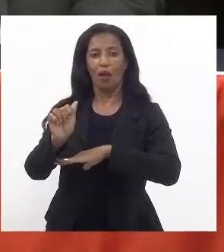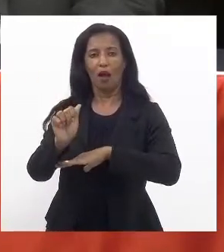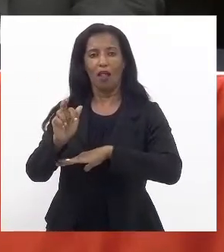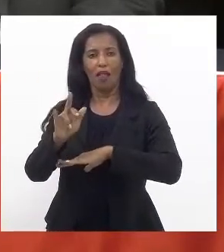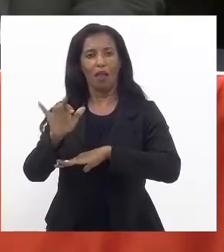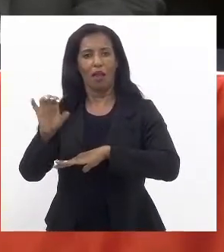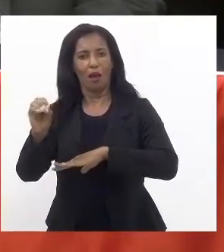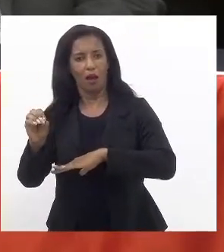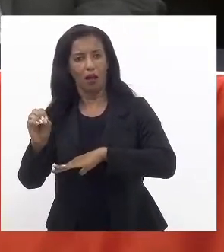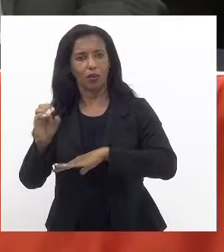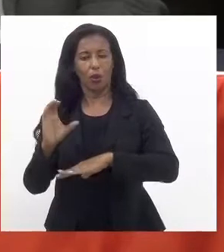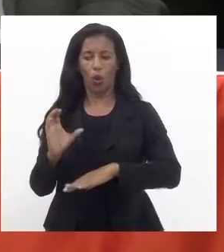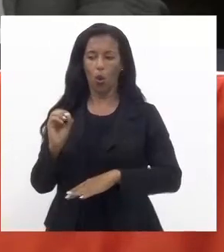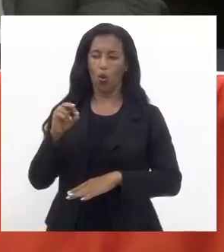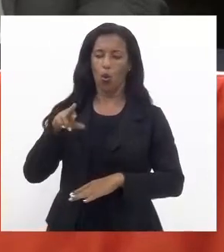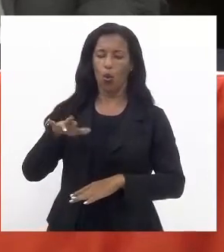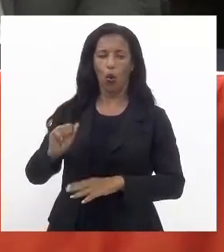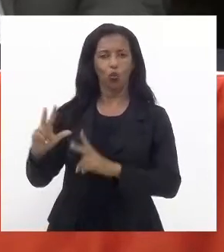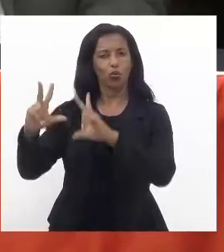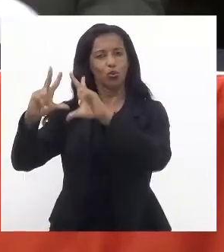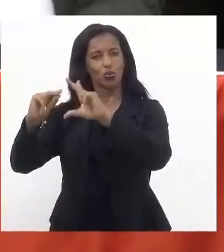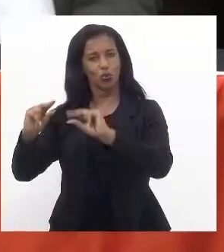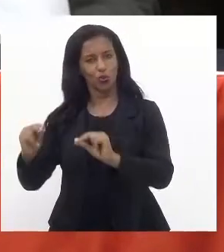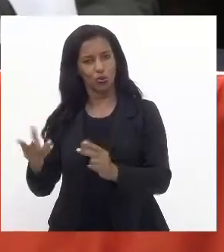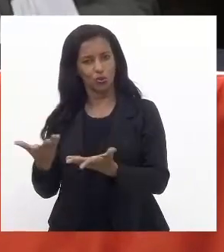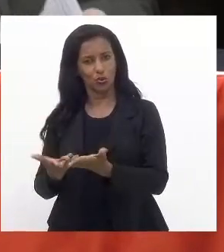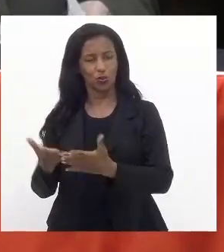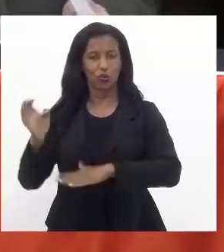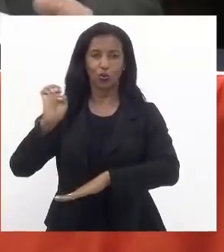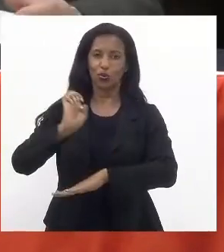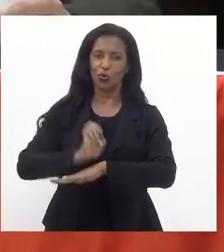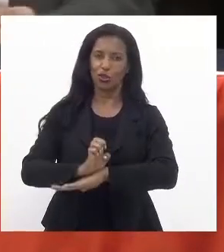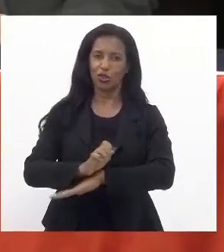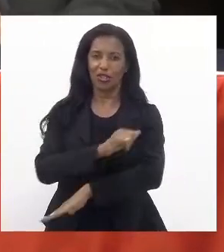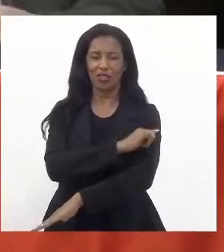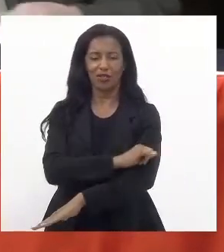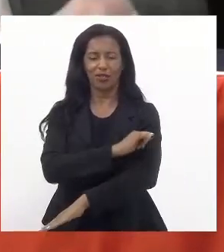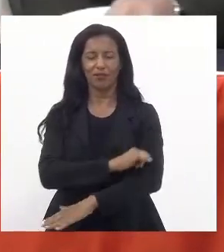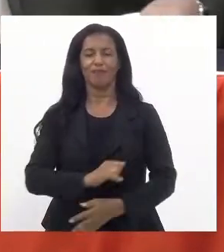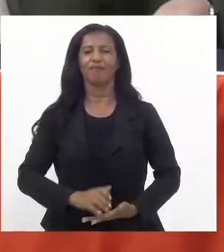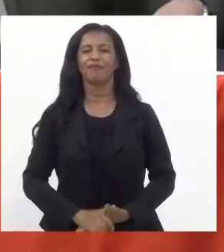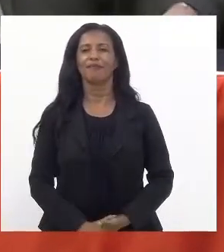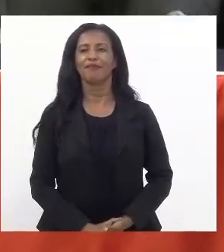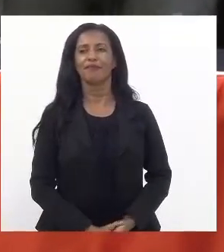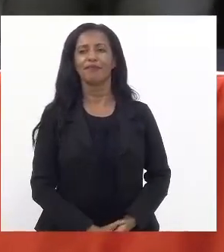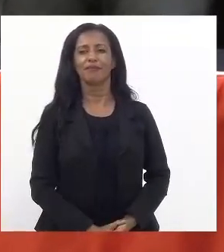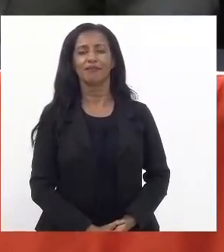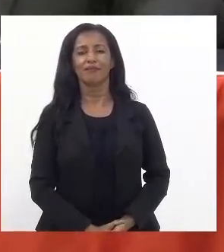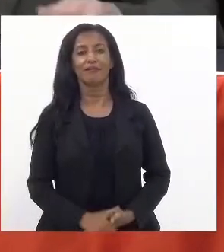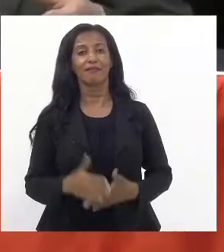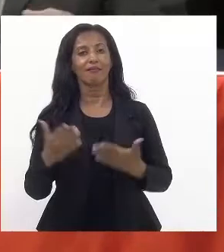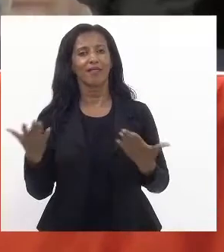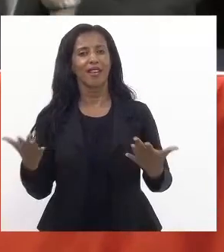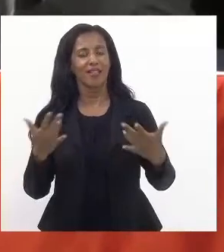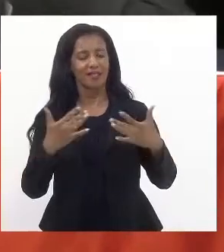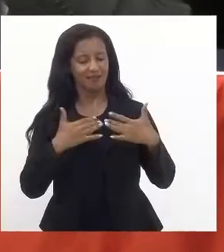Bittar, cônsul-geral do Líbano no estado do Rio de Janeiro. Então, essa é a